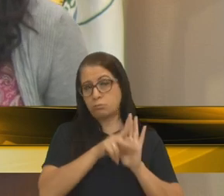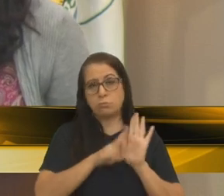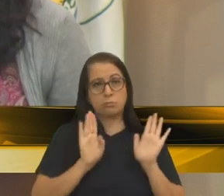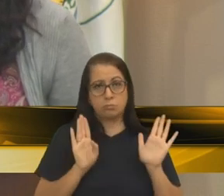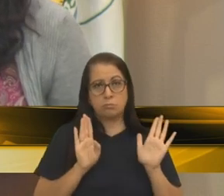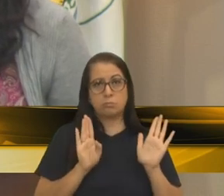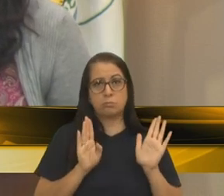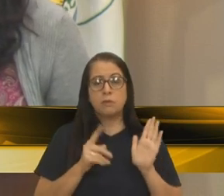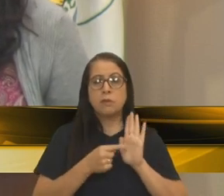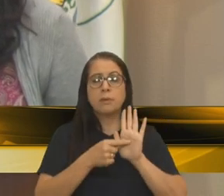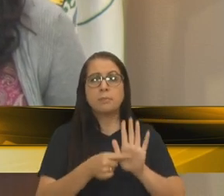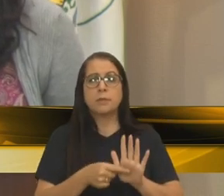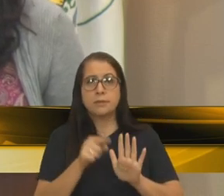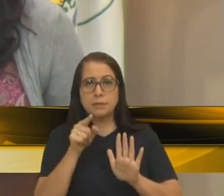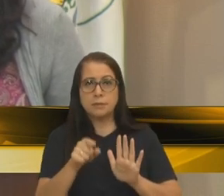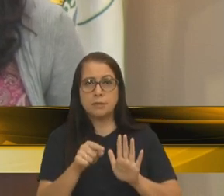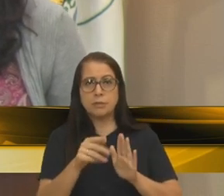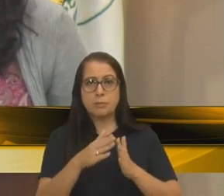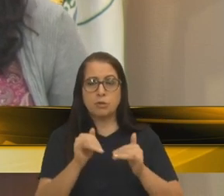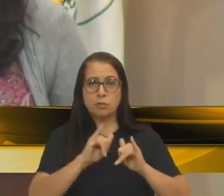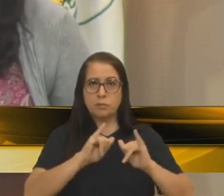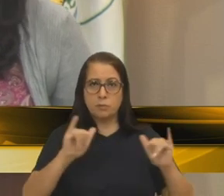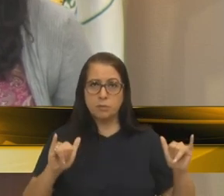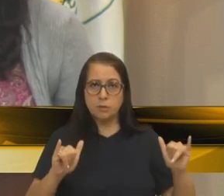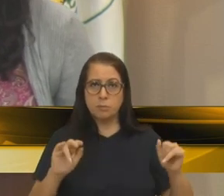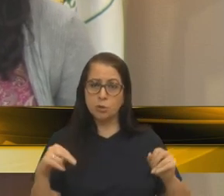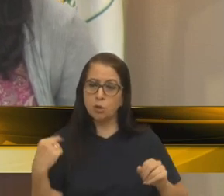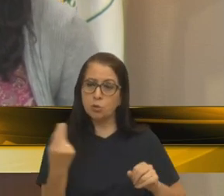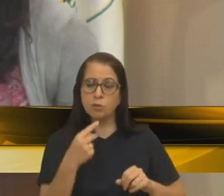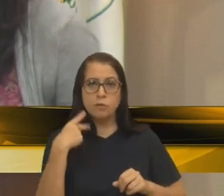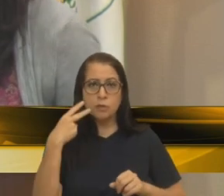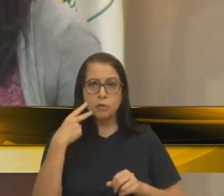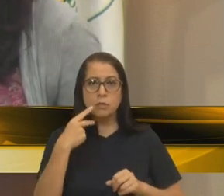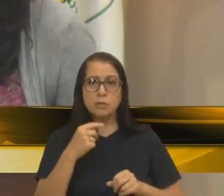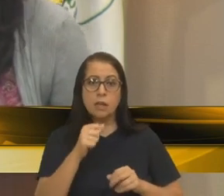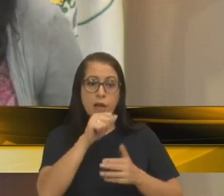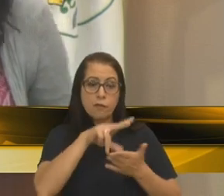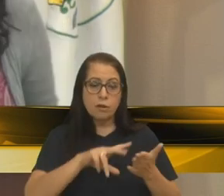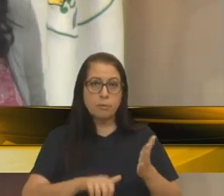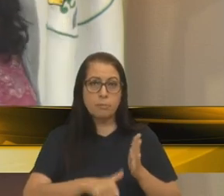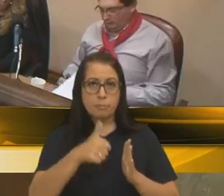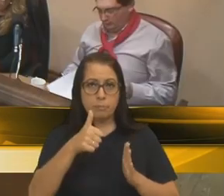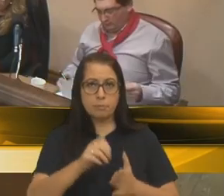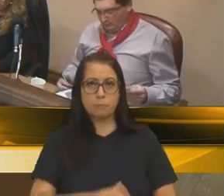né? E a gente vai estar apresentando esse pedido de informações para que os demais vereadores também avaliem melhor.